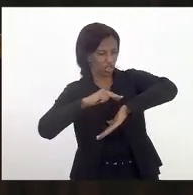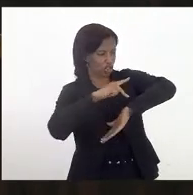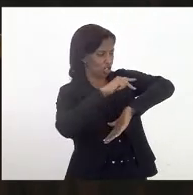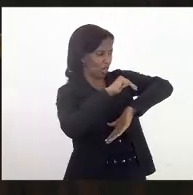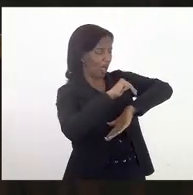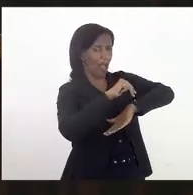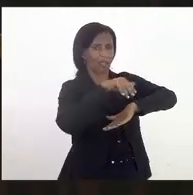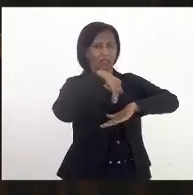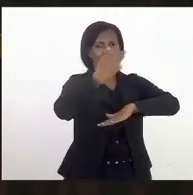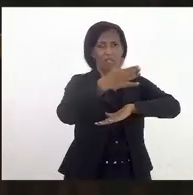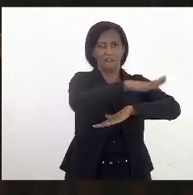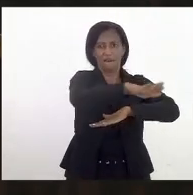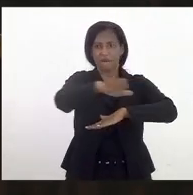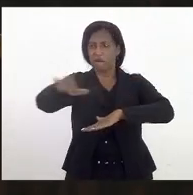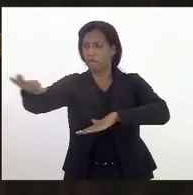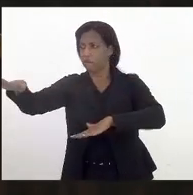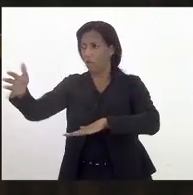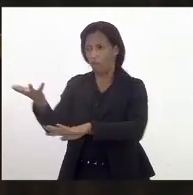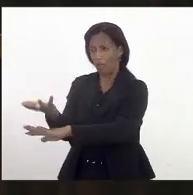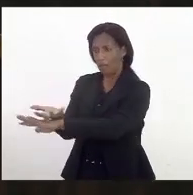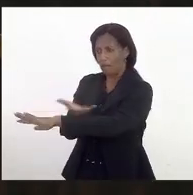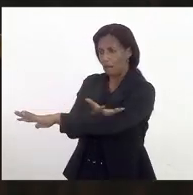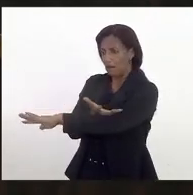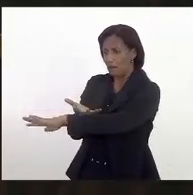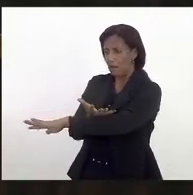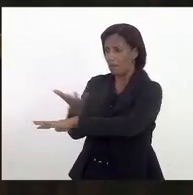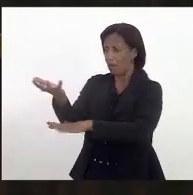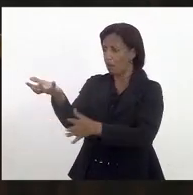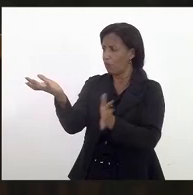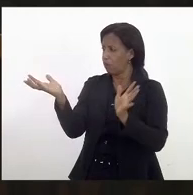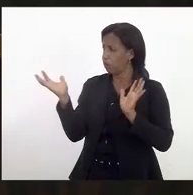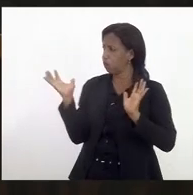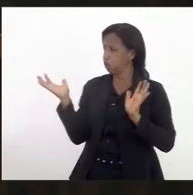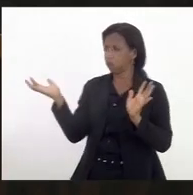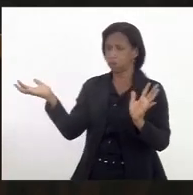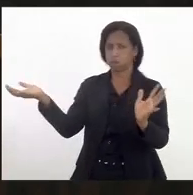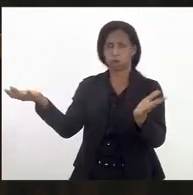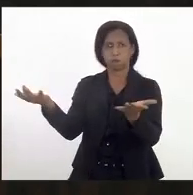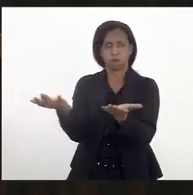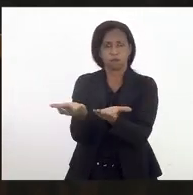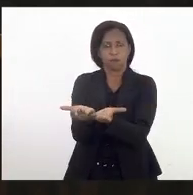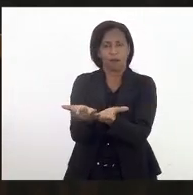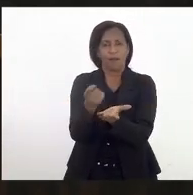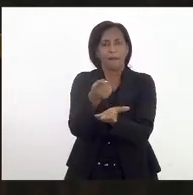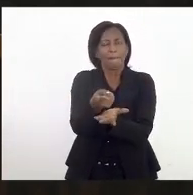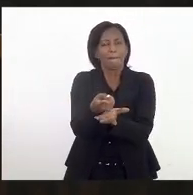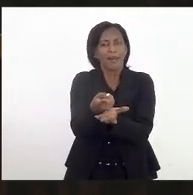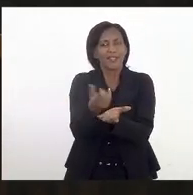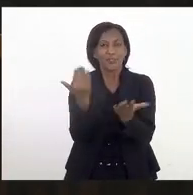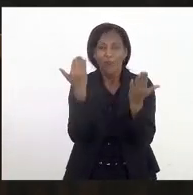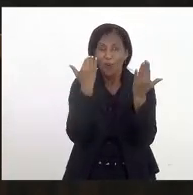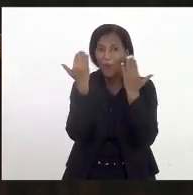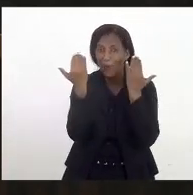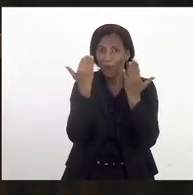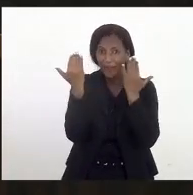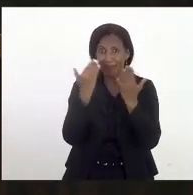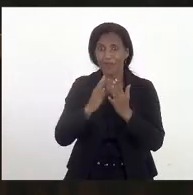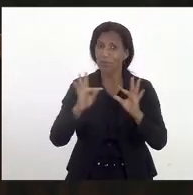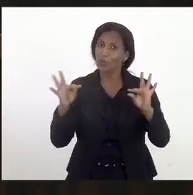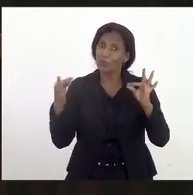área grande de calçada de jardins que a grama é mas aí comparando tudo pega né